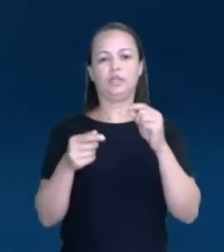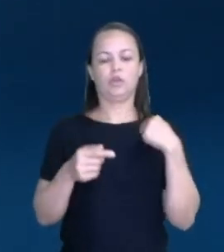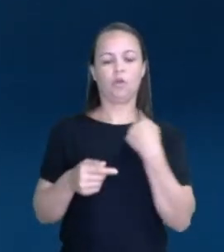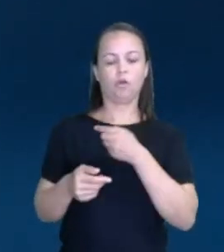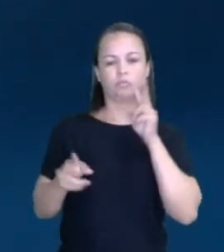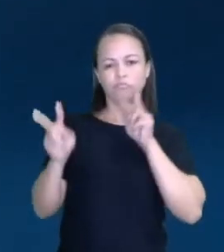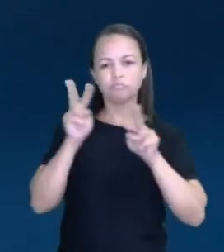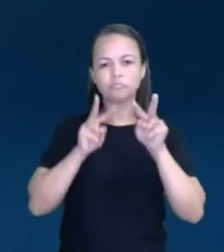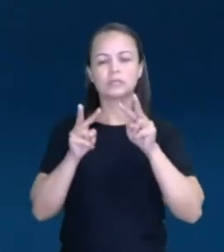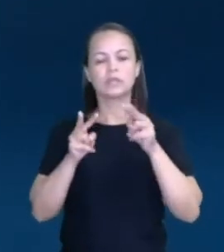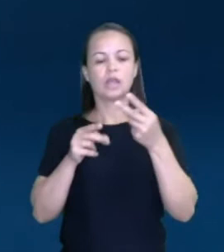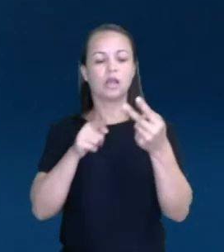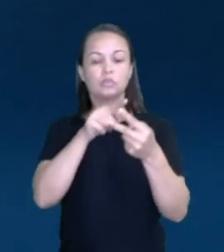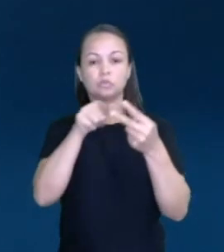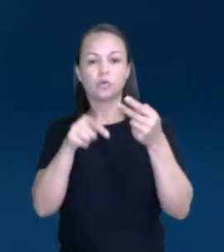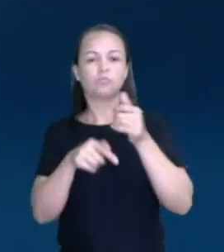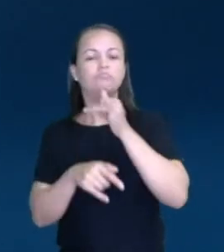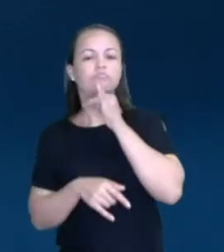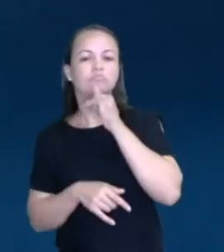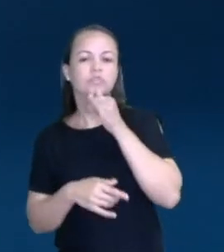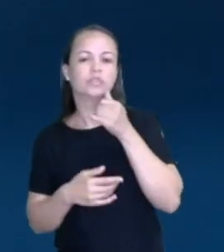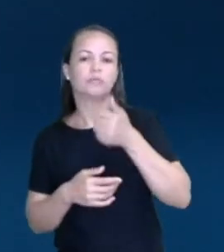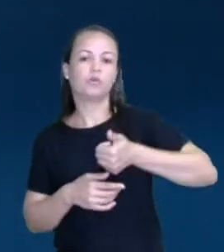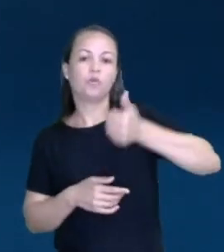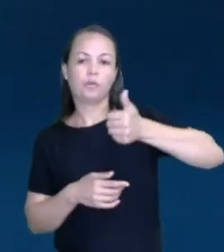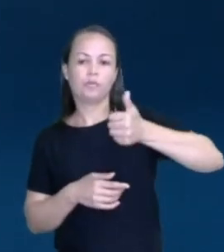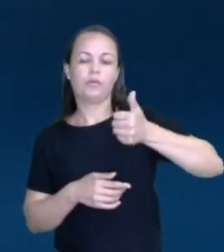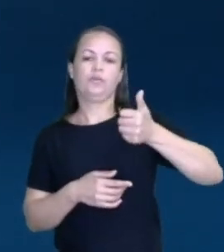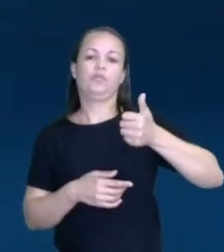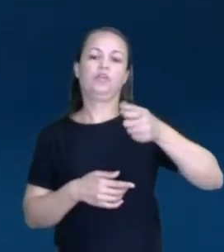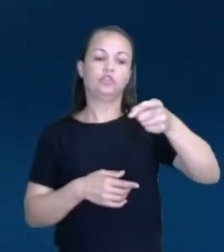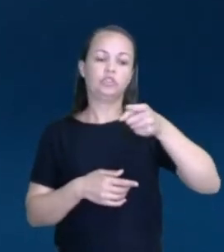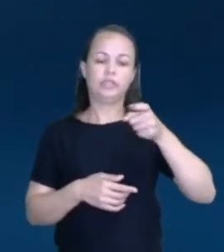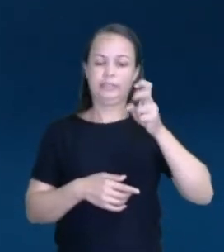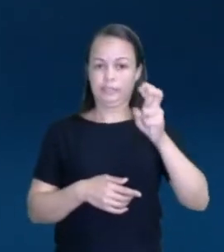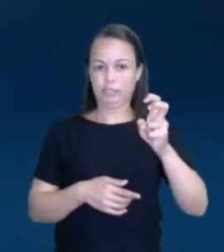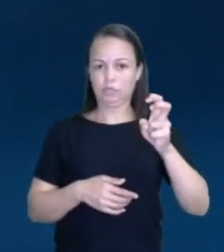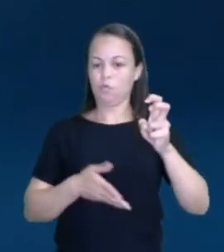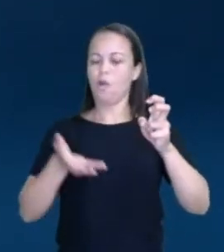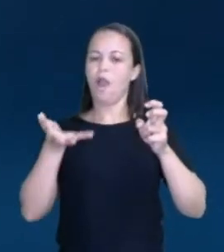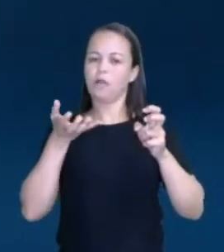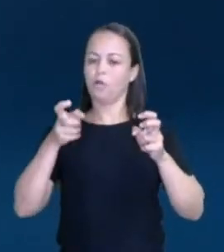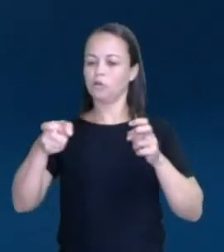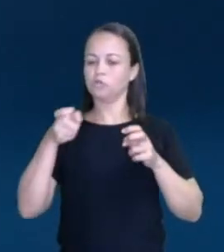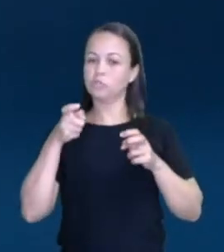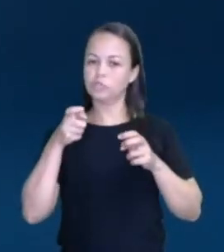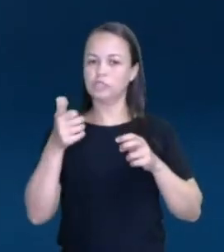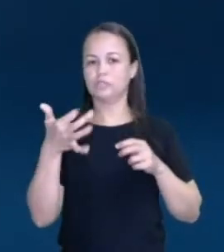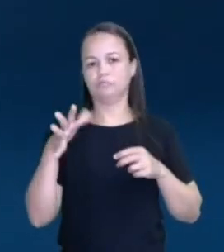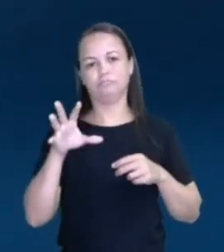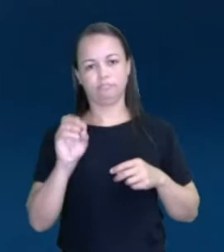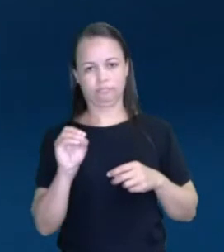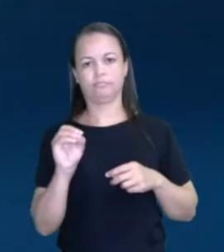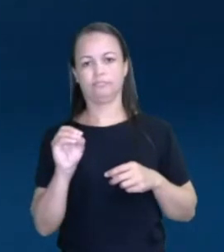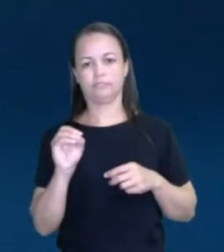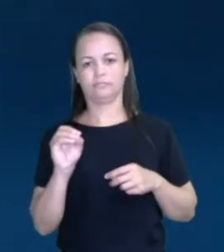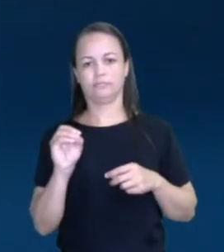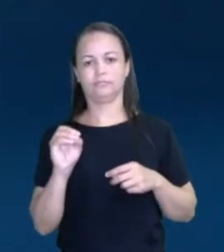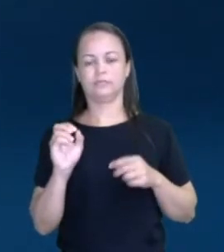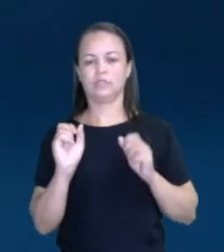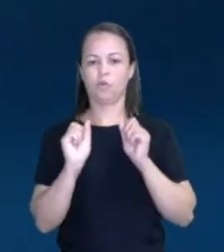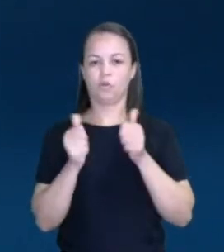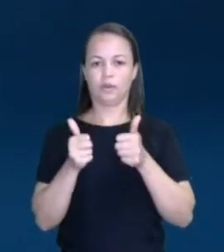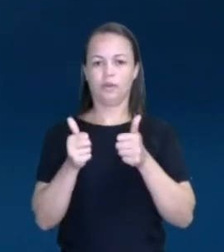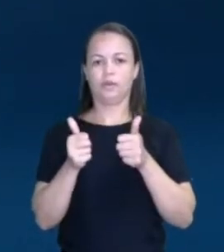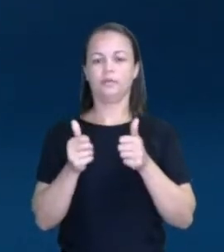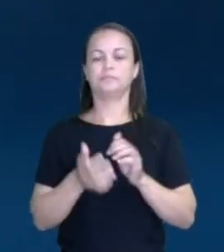Então, dois exemplos. No primeiro exemplo, o x ficou valendo 5. E agora, no segundo exemplo, o x ficou valendo 10.